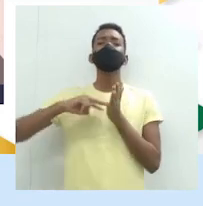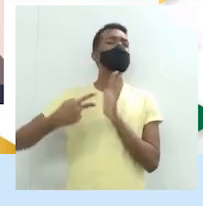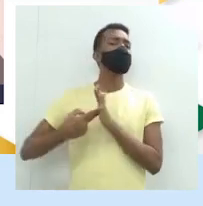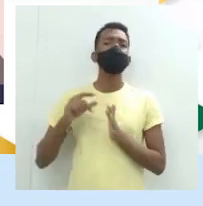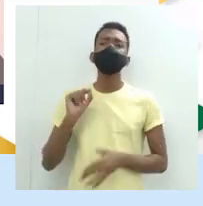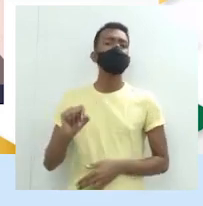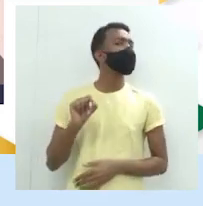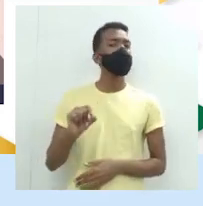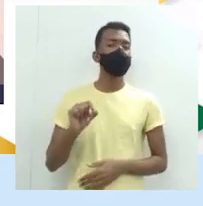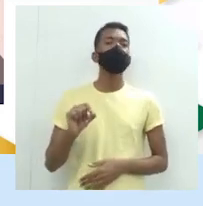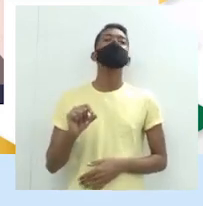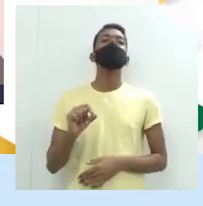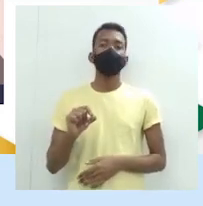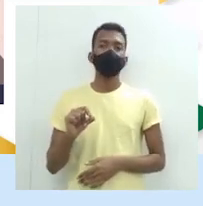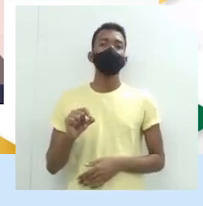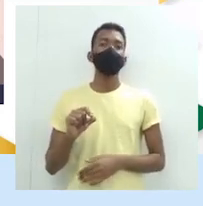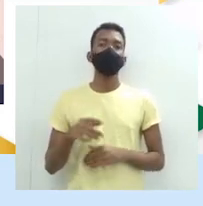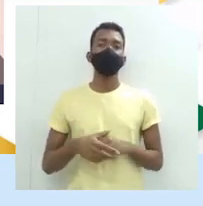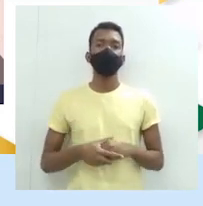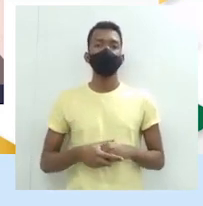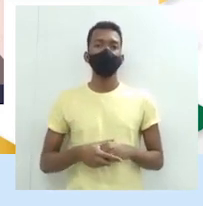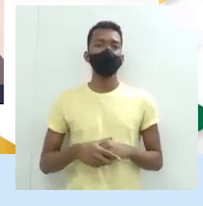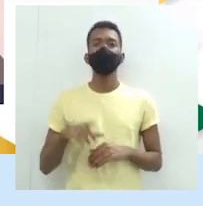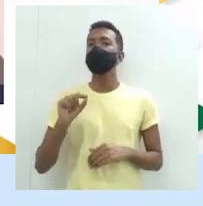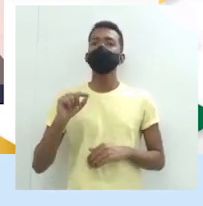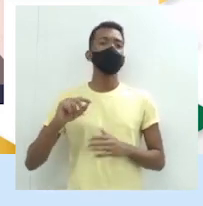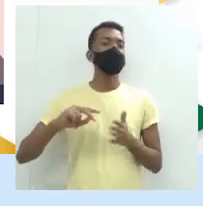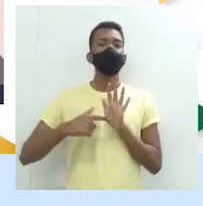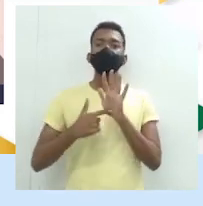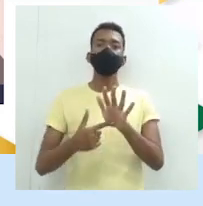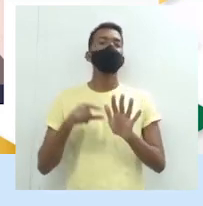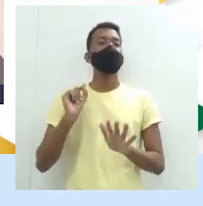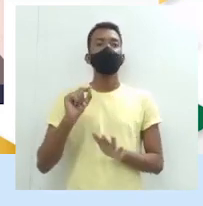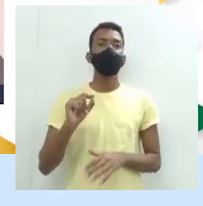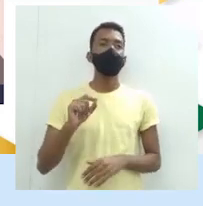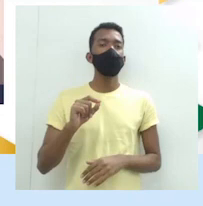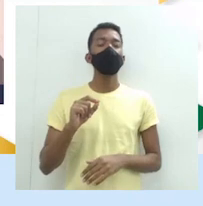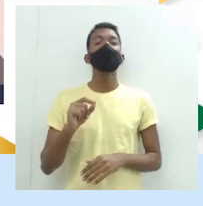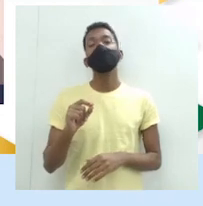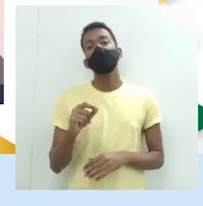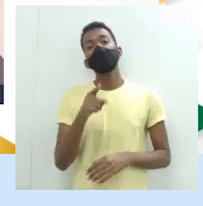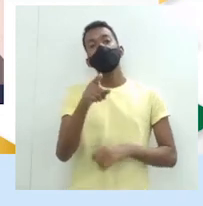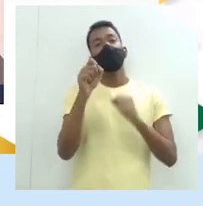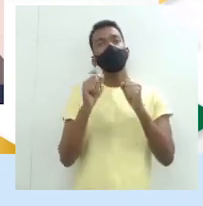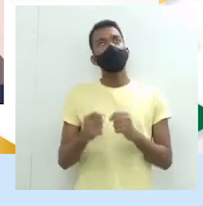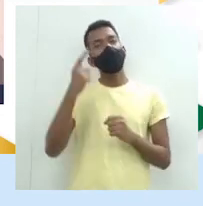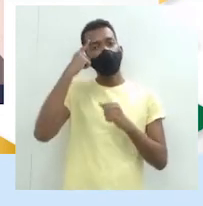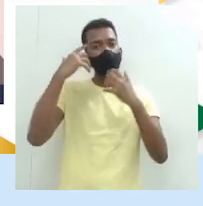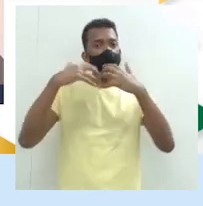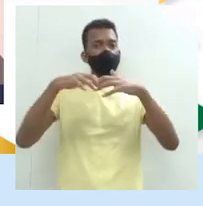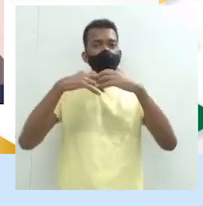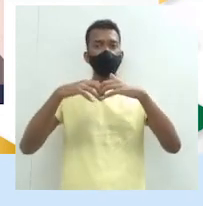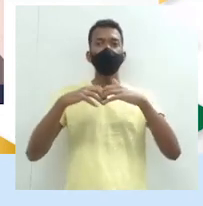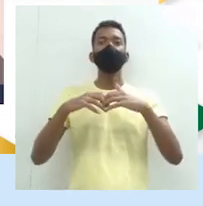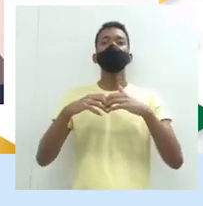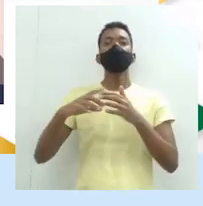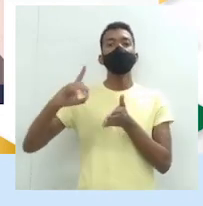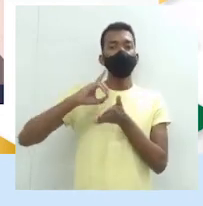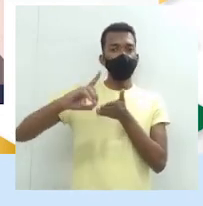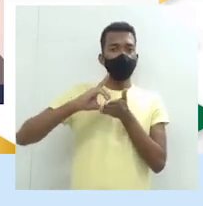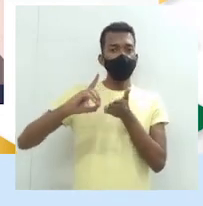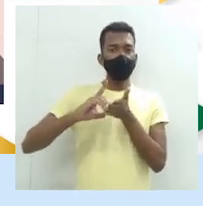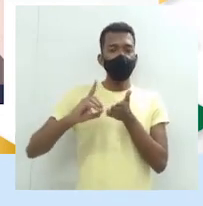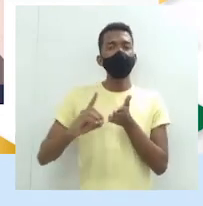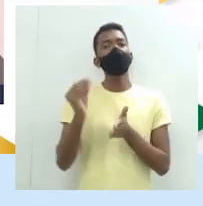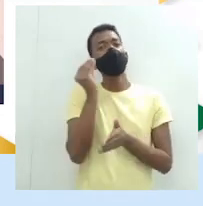elas significam? O que é que elas trazem? Você pode reservar aí o dicionário e tentar fazer o